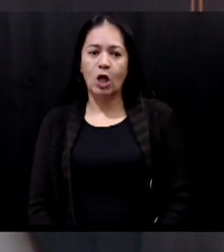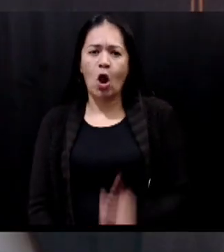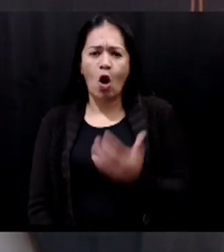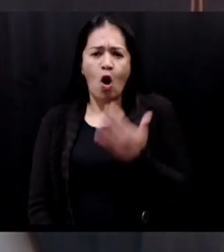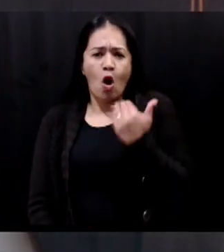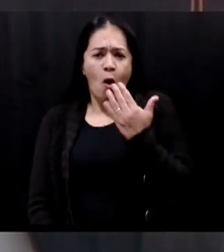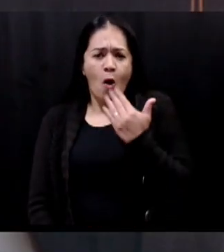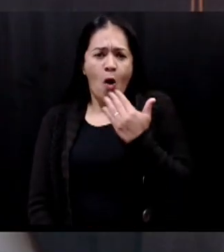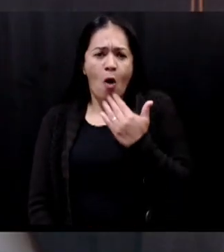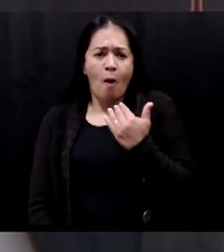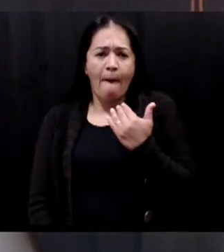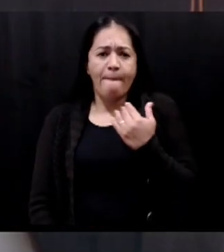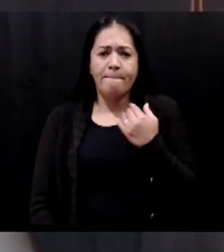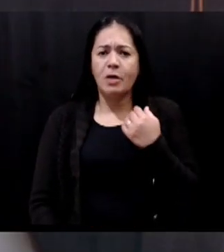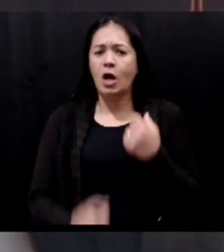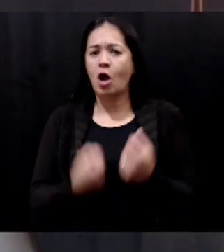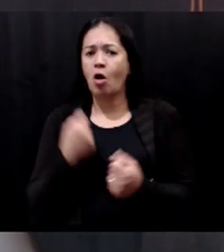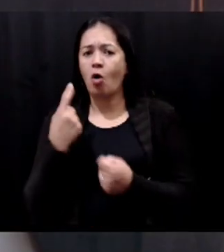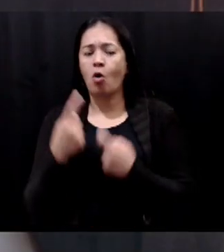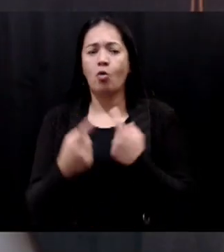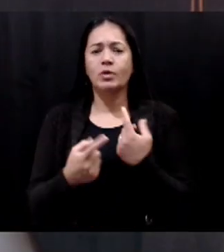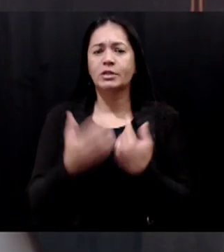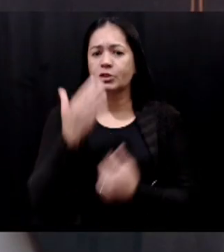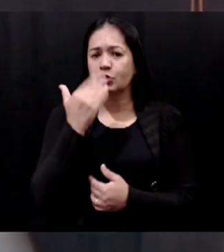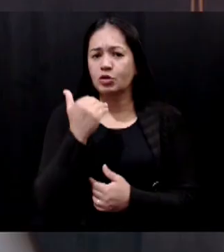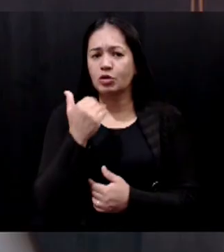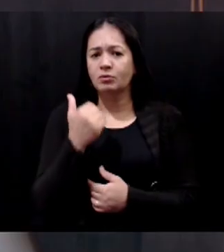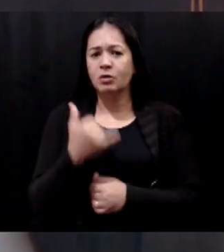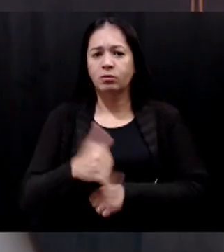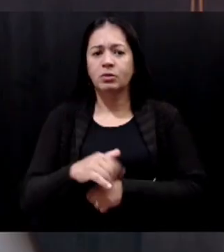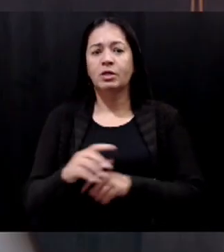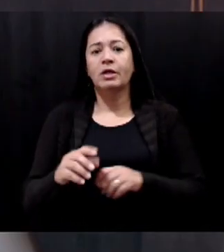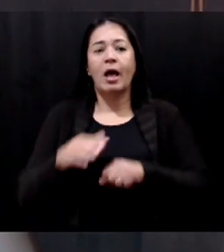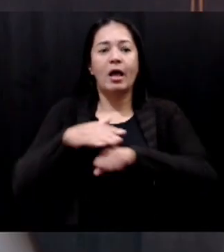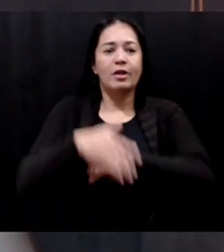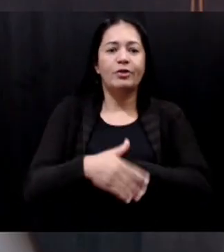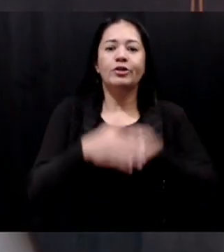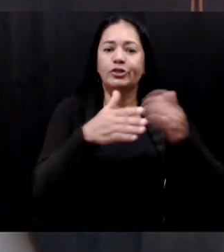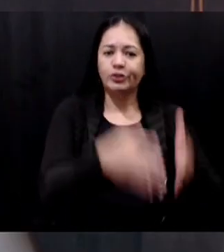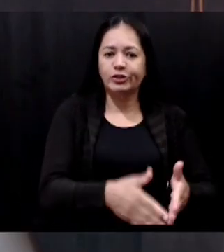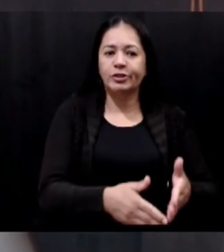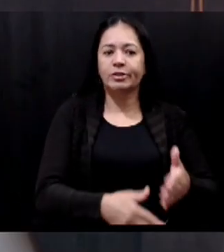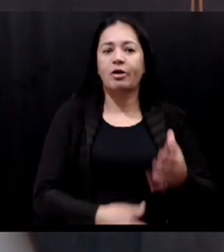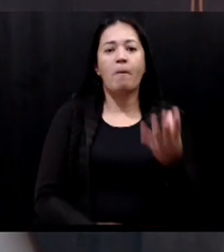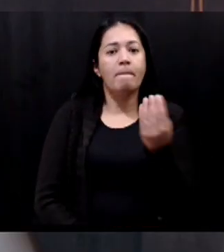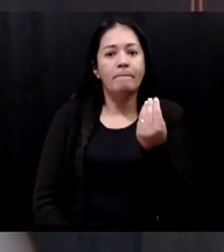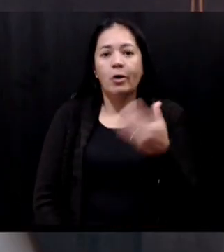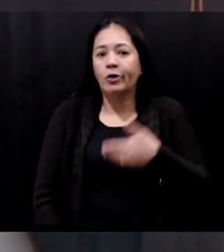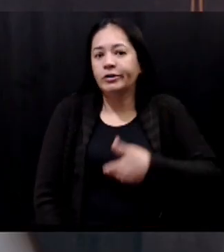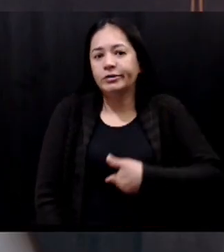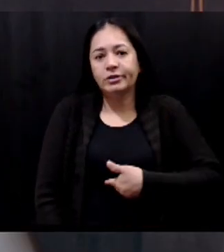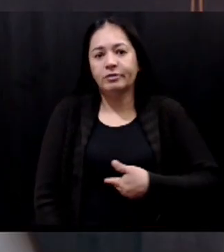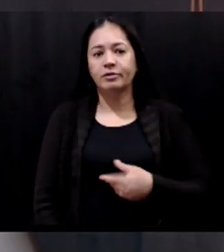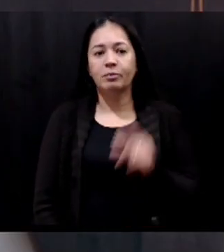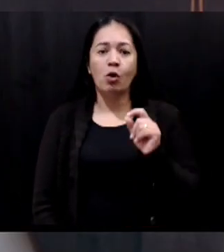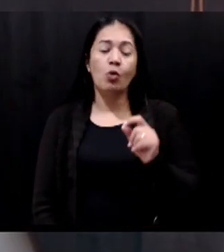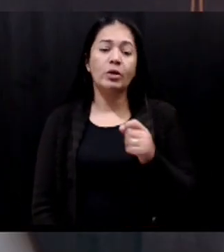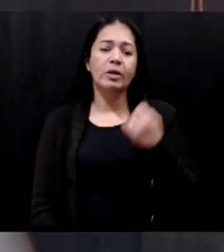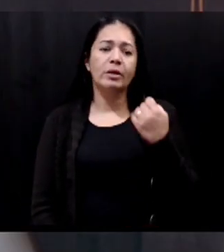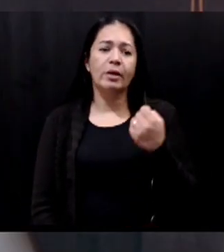alimentos mais calóricos, e à noite, quando chega em casa, também está com muita fome. Então, o que seria mais interessante é que a